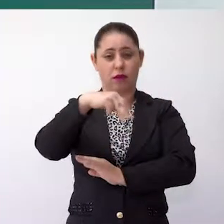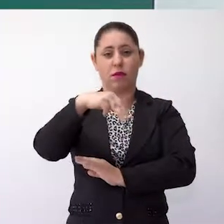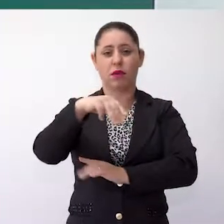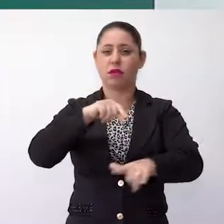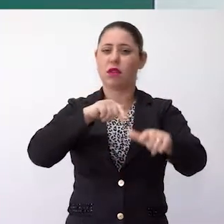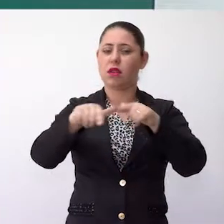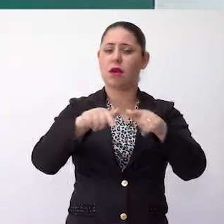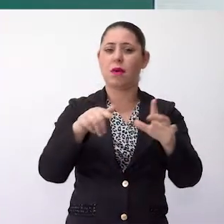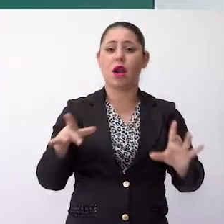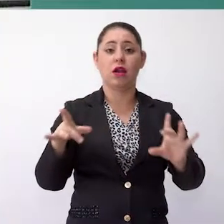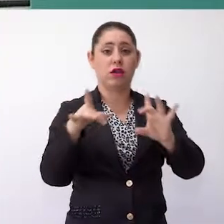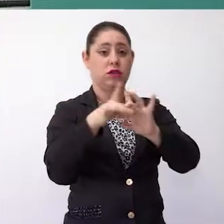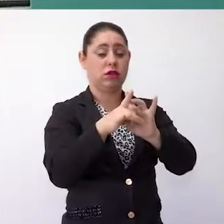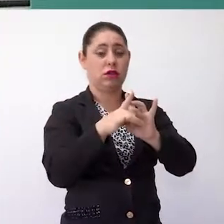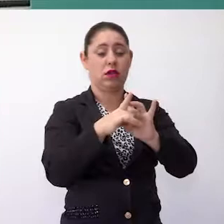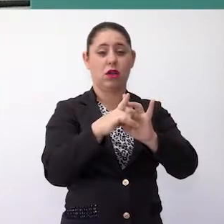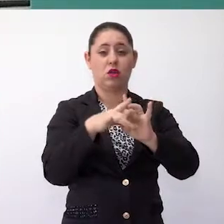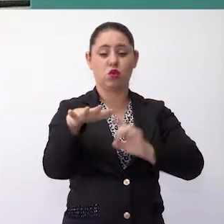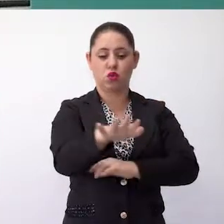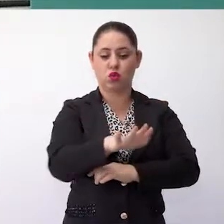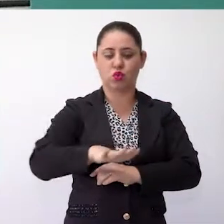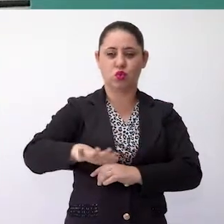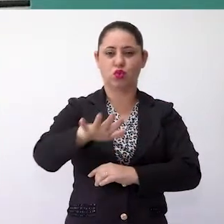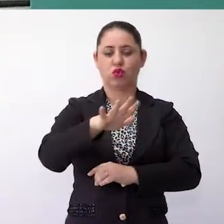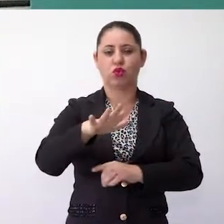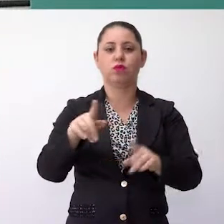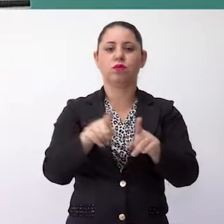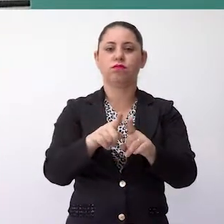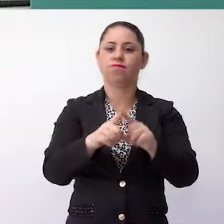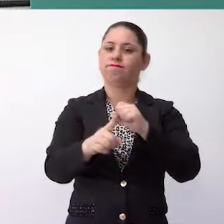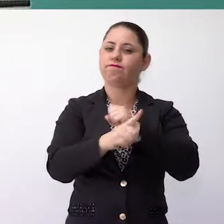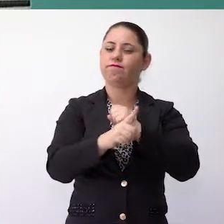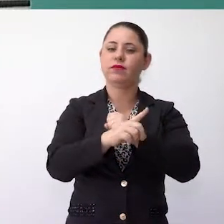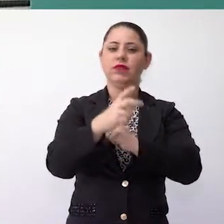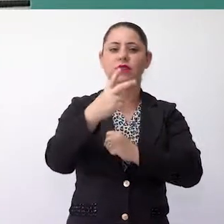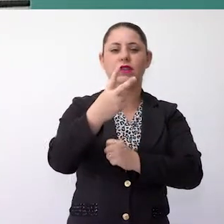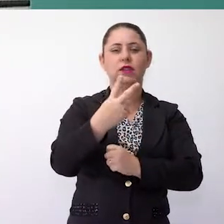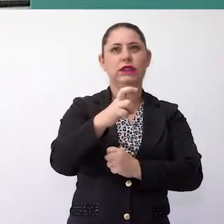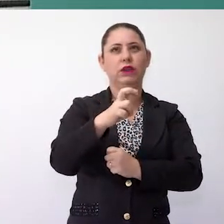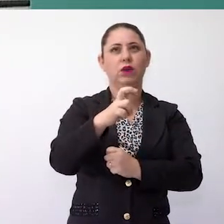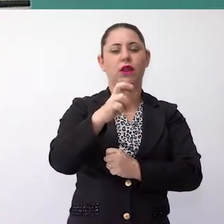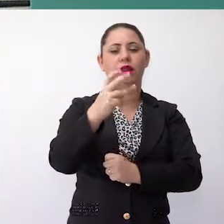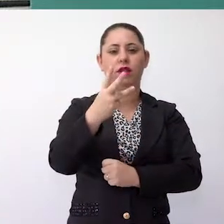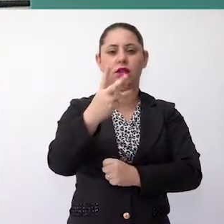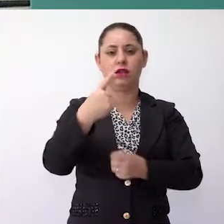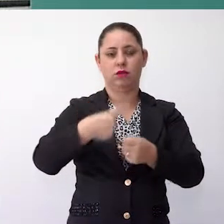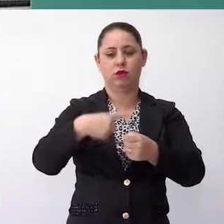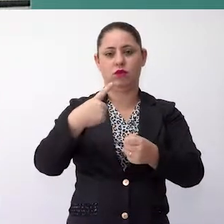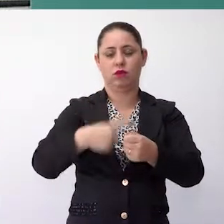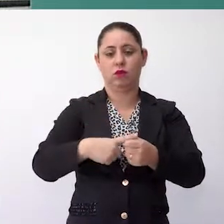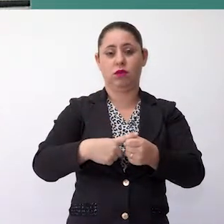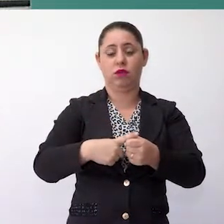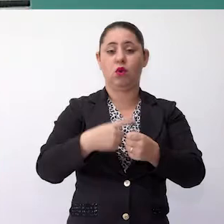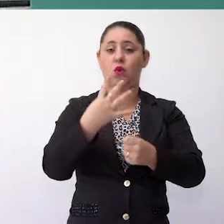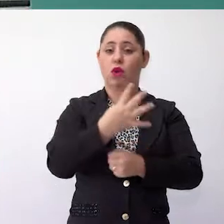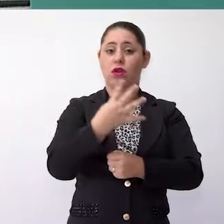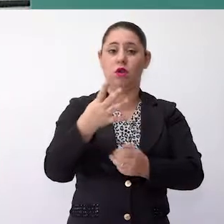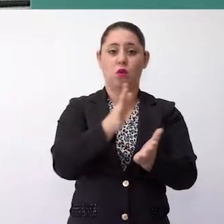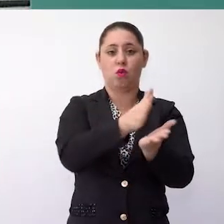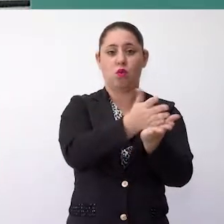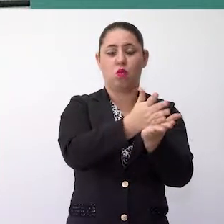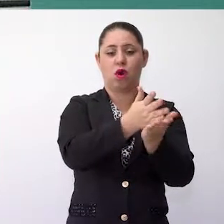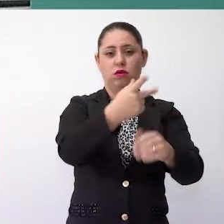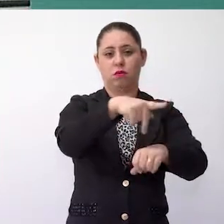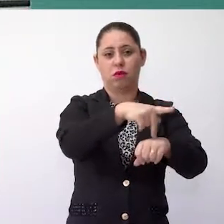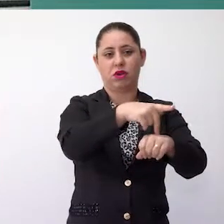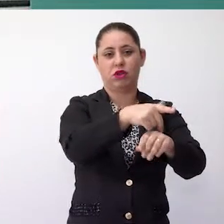todo um trabalho integrado na região de fronteira. Atendemos 53 municípios, dos quais 44 da faixa de fronteira e